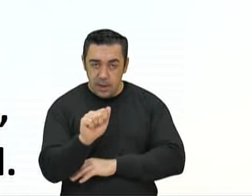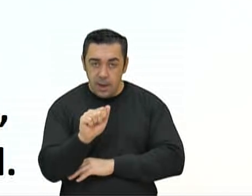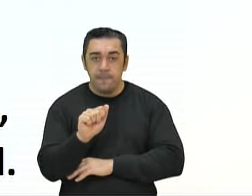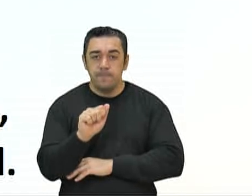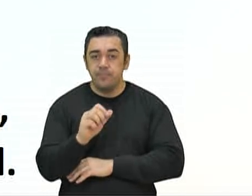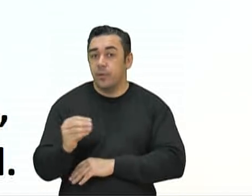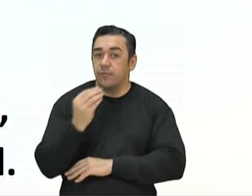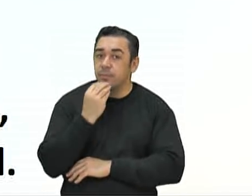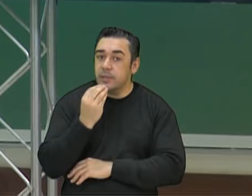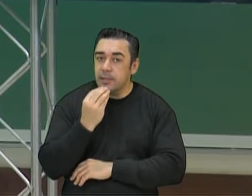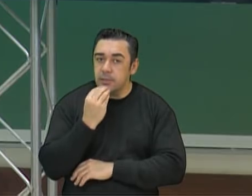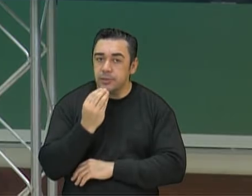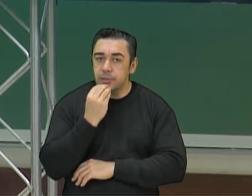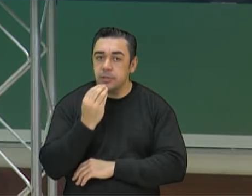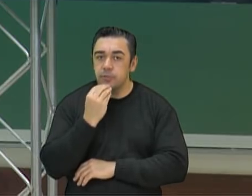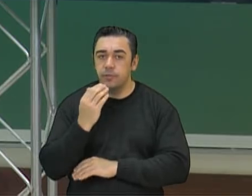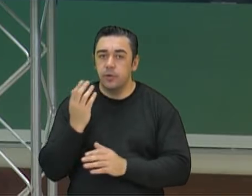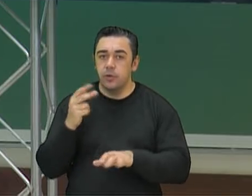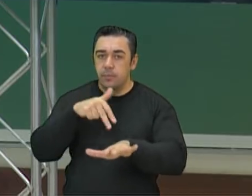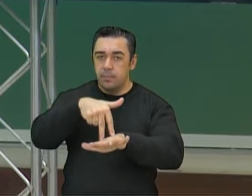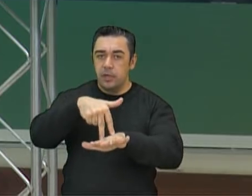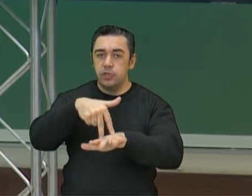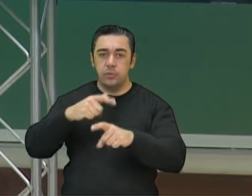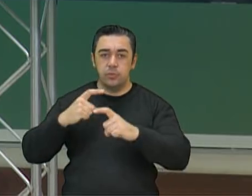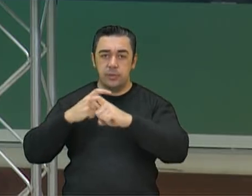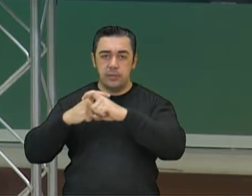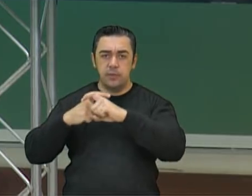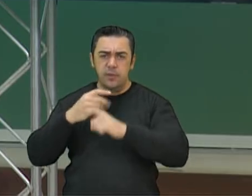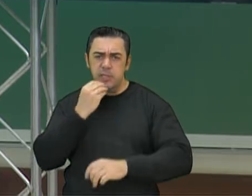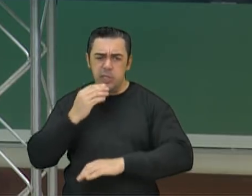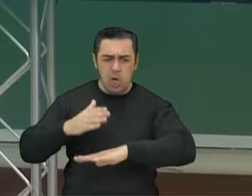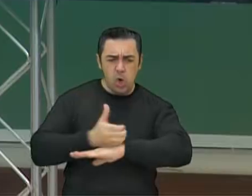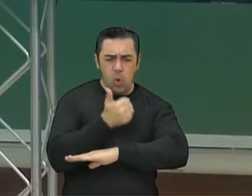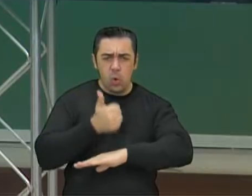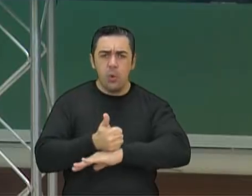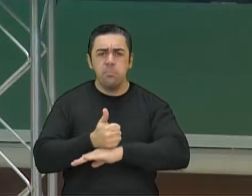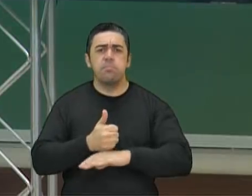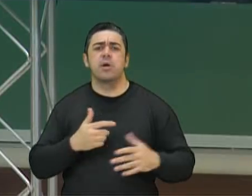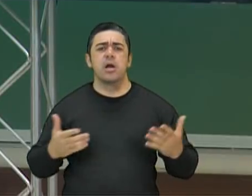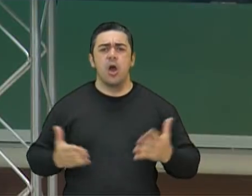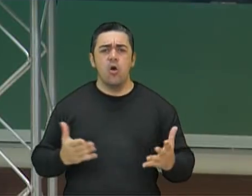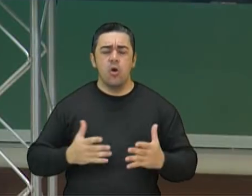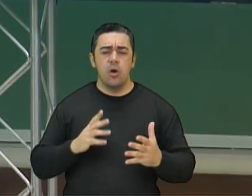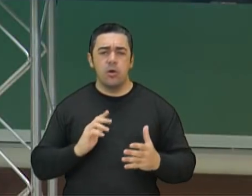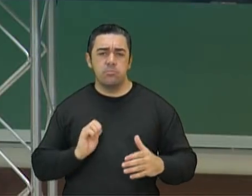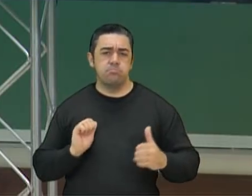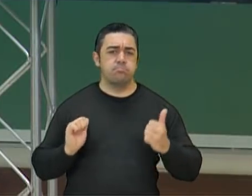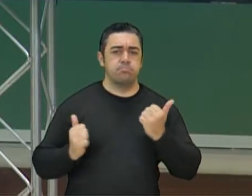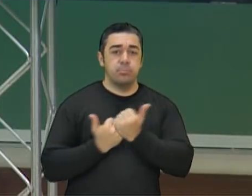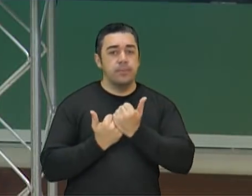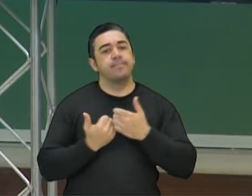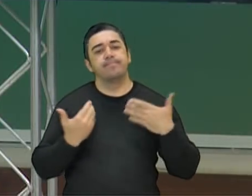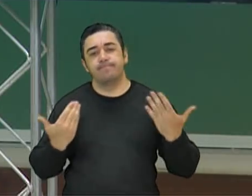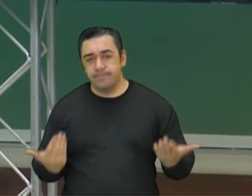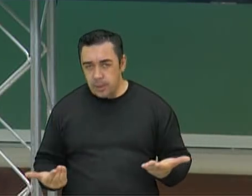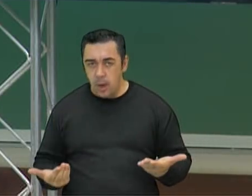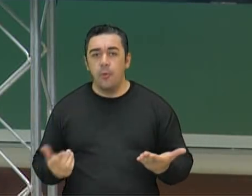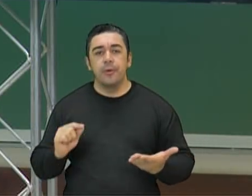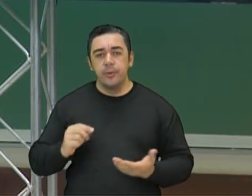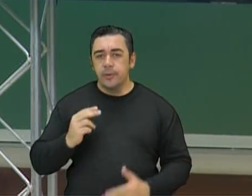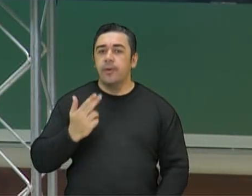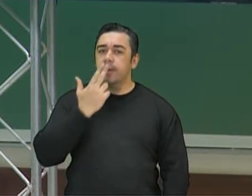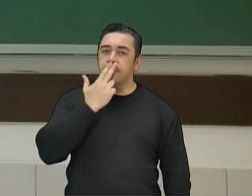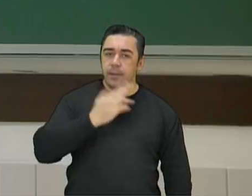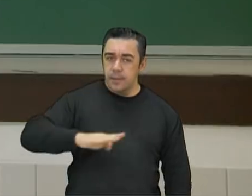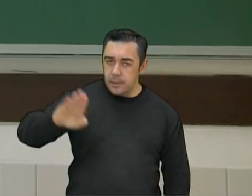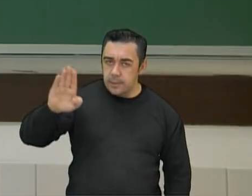Então foi uma tentativa dos nazistas. Vamos dar o golpe e tomar o poder já! Hitler foi condenado, porque o golpe não deu